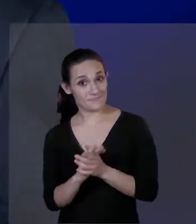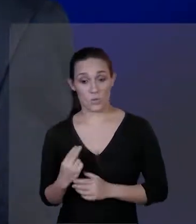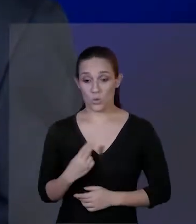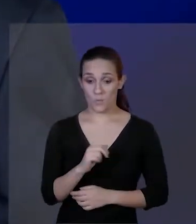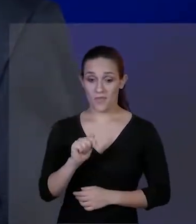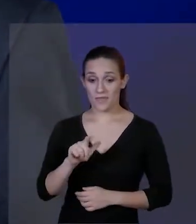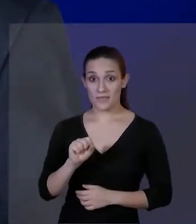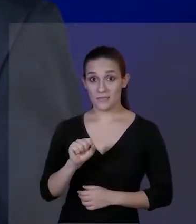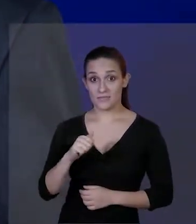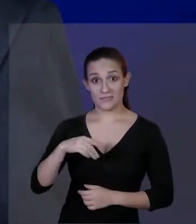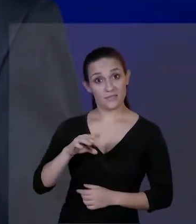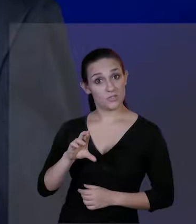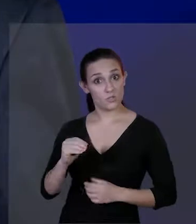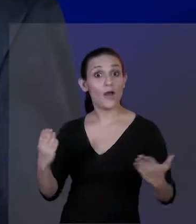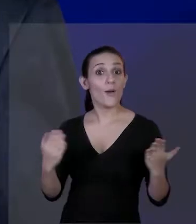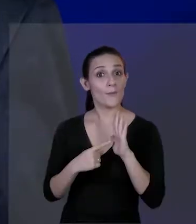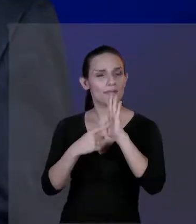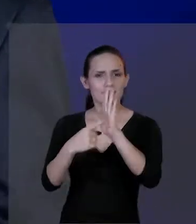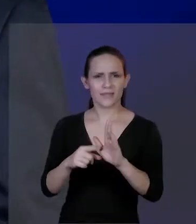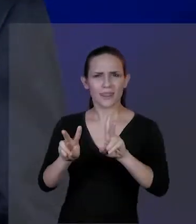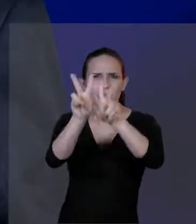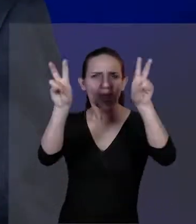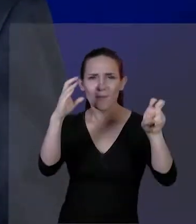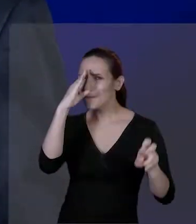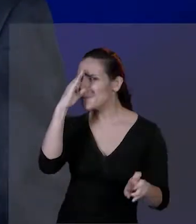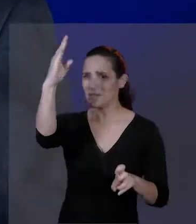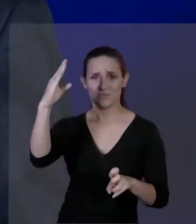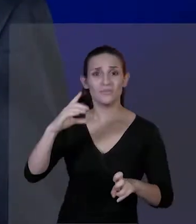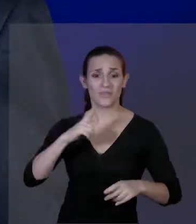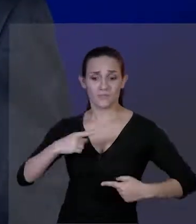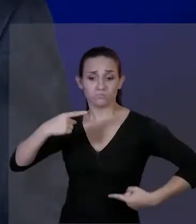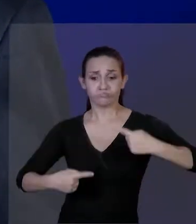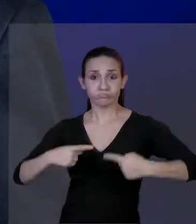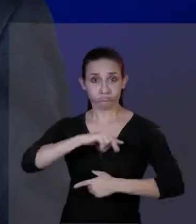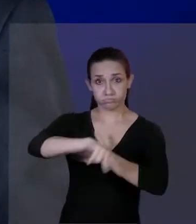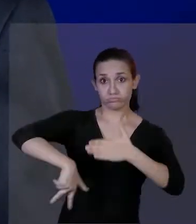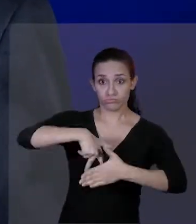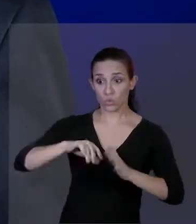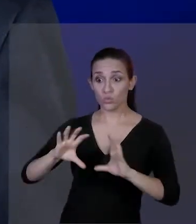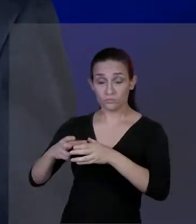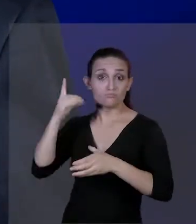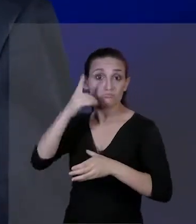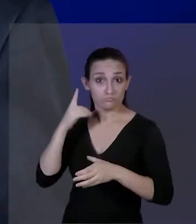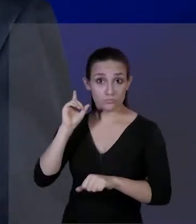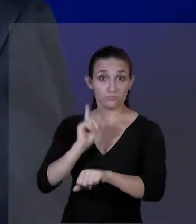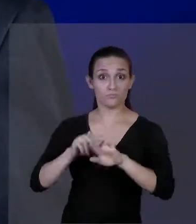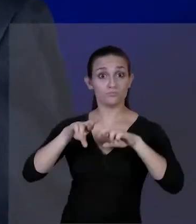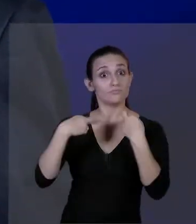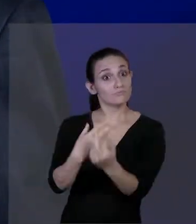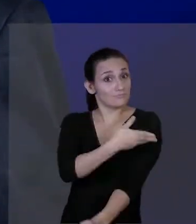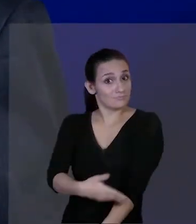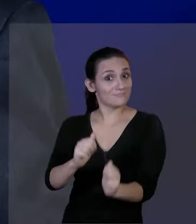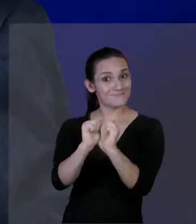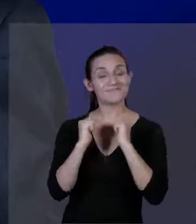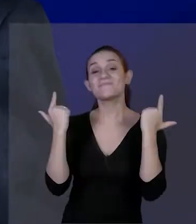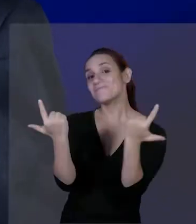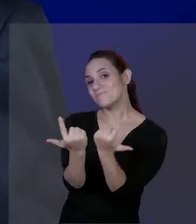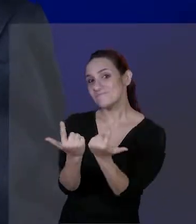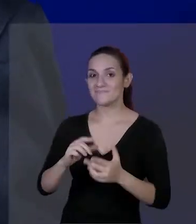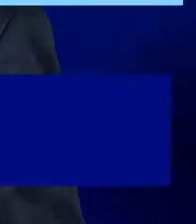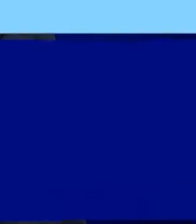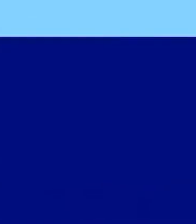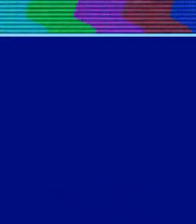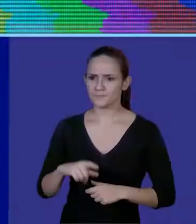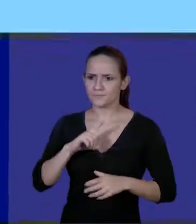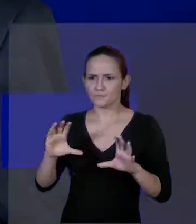Olá, eu sou Alessandro Perim e apresento os principais assuntos debatidos na tribuna durante as sessões plenárias da Assembleia